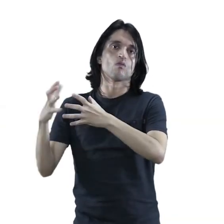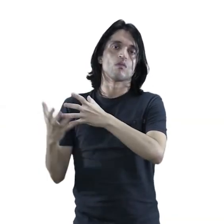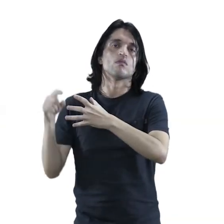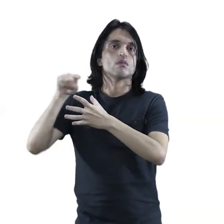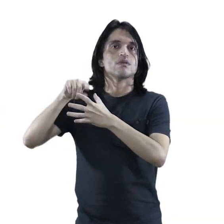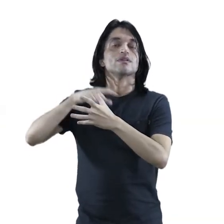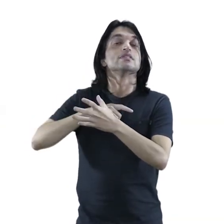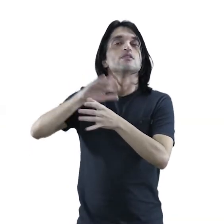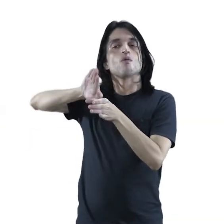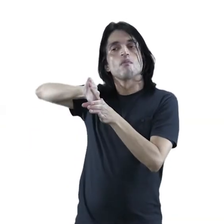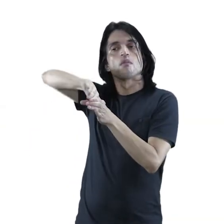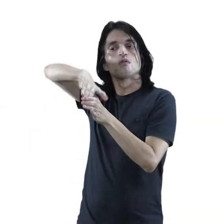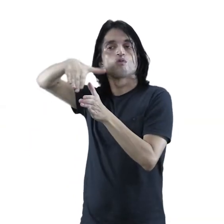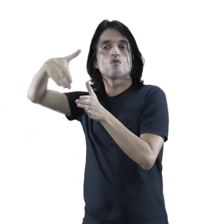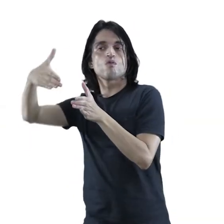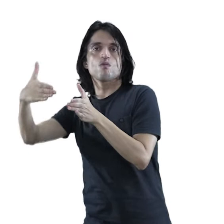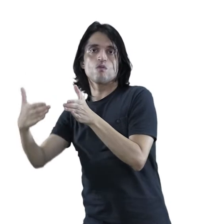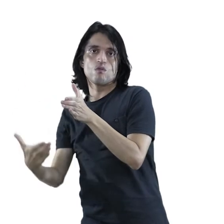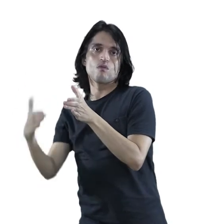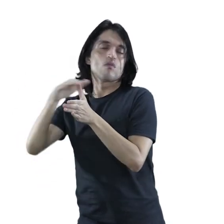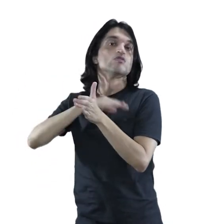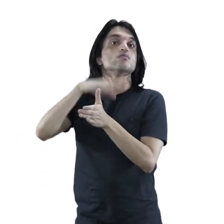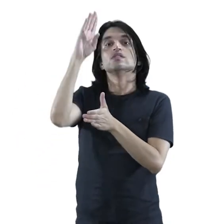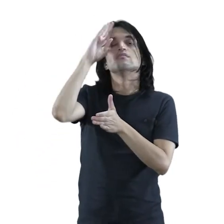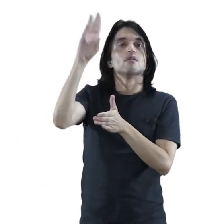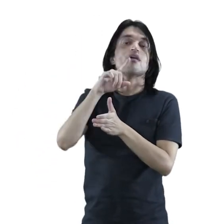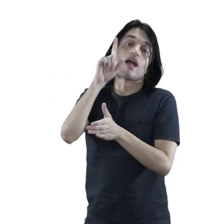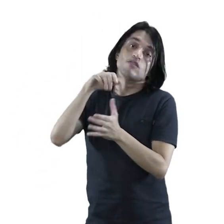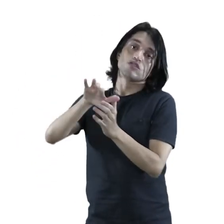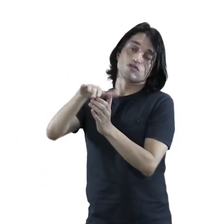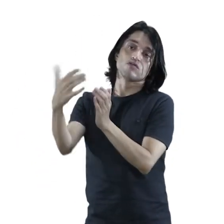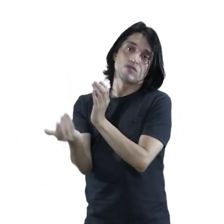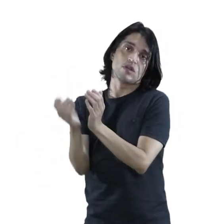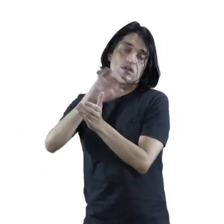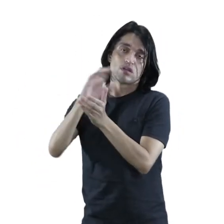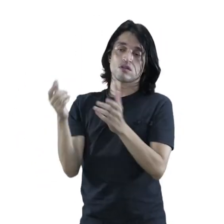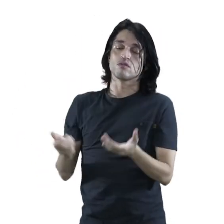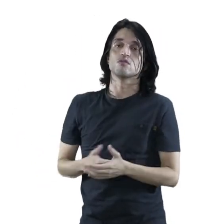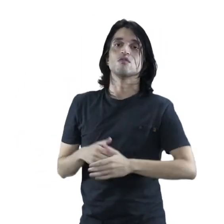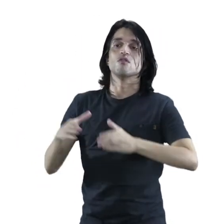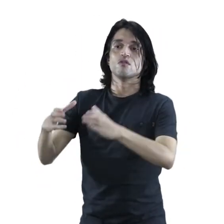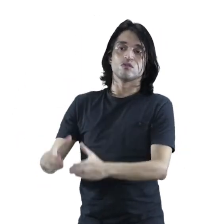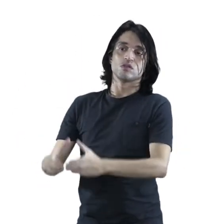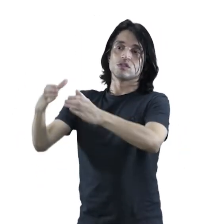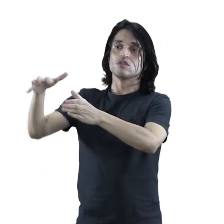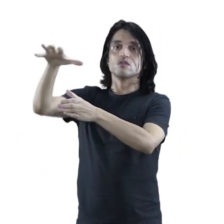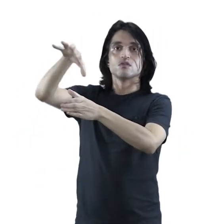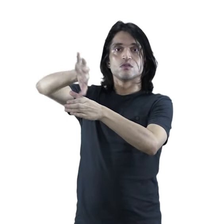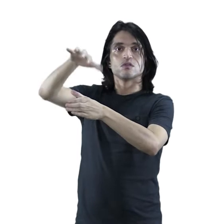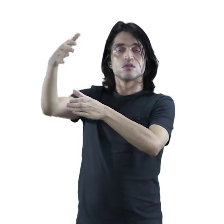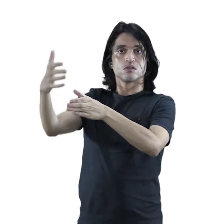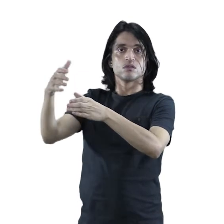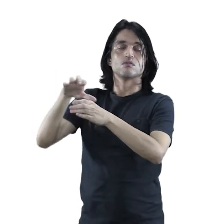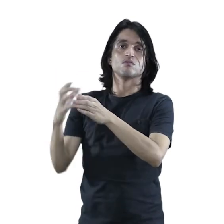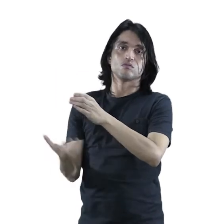Corpos redondos. Dentre os corpos redondos, sólidos geométricos que possuem uma superfície curva, os principais